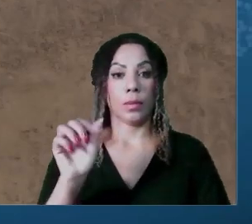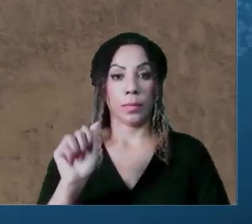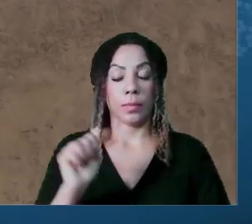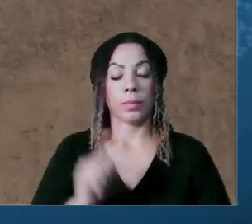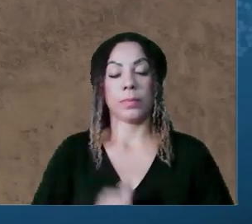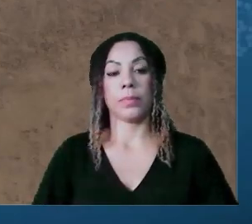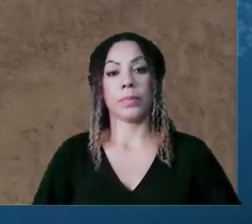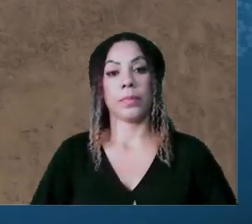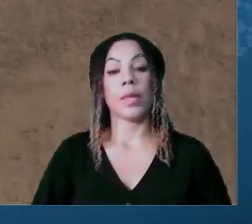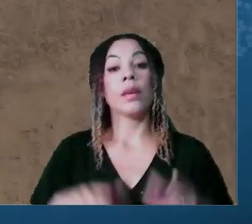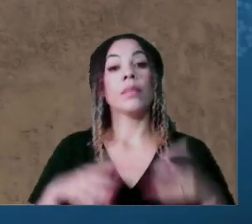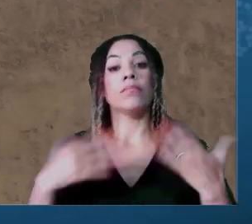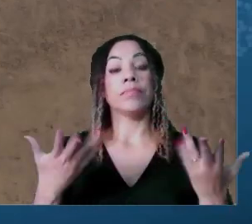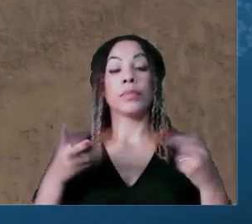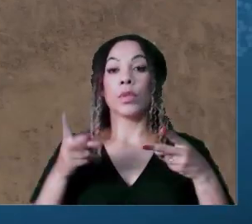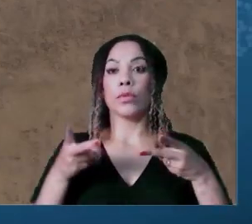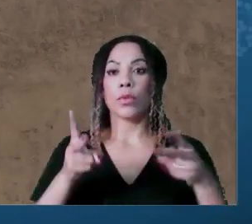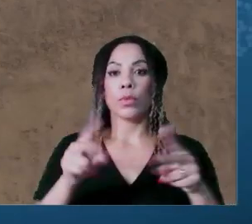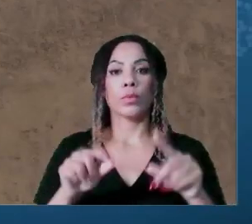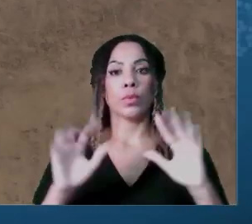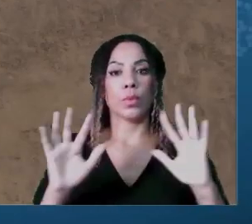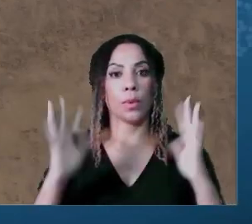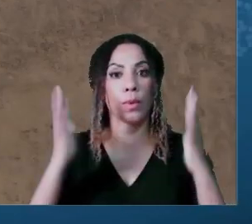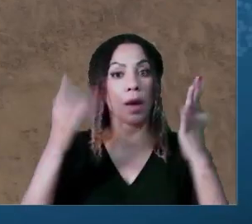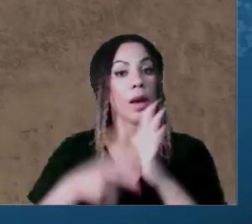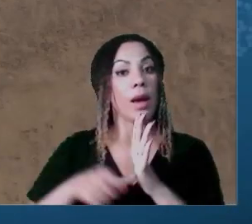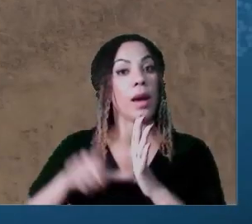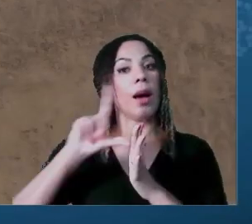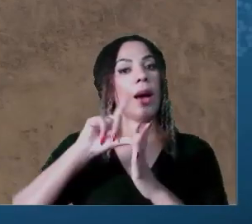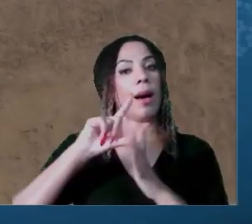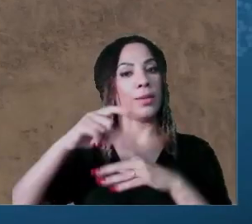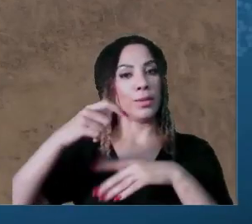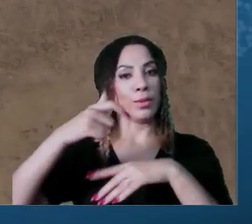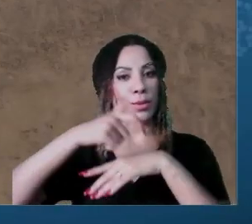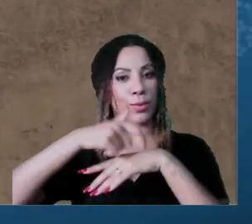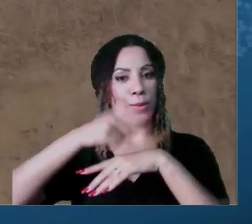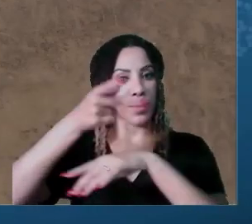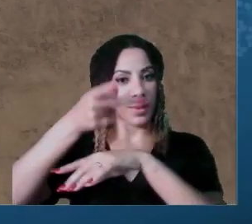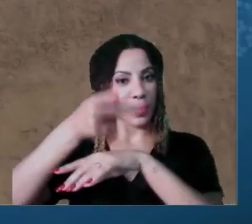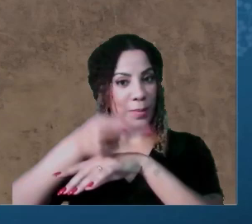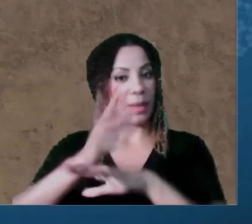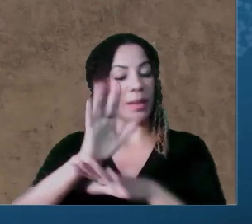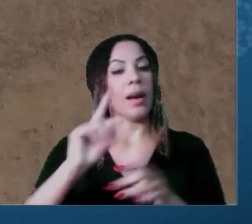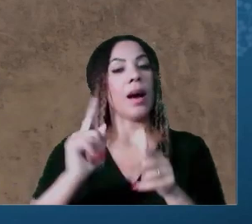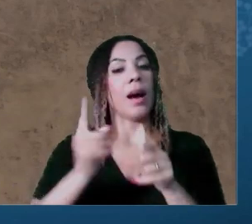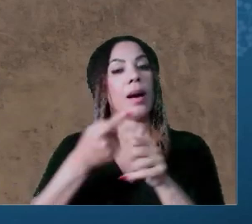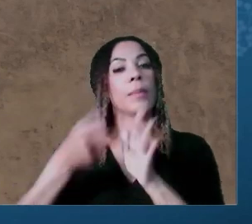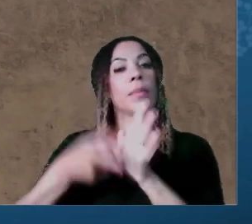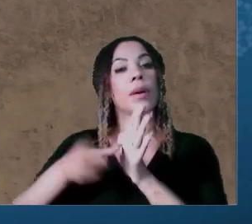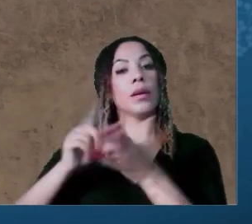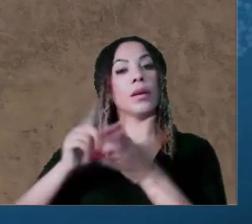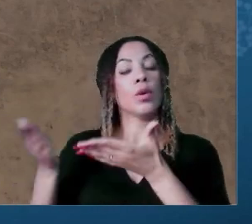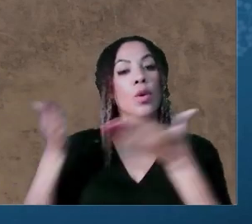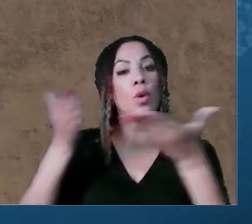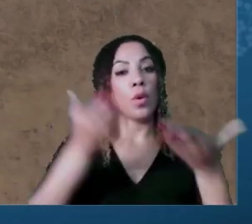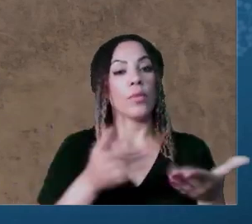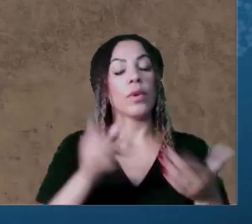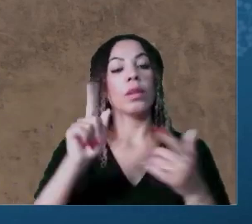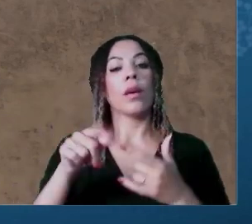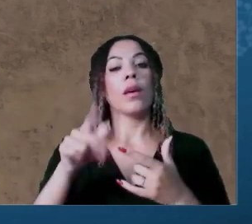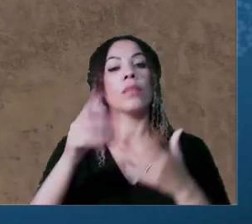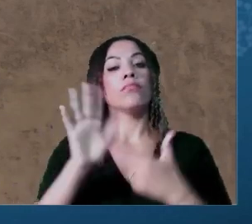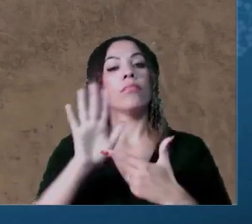E dando continuidade ao evento, antes do grande momento da premiação, convidamos ao palco, para a fala de encerramento, o diretor